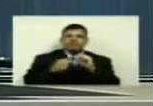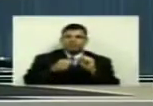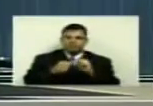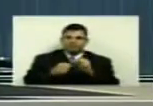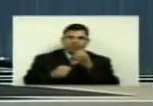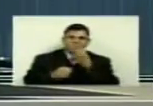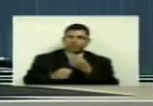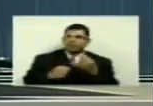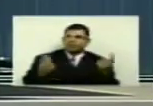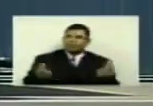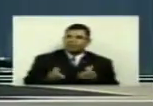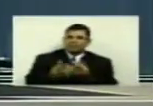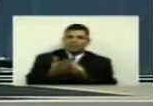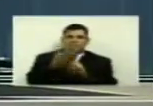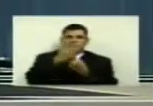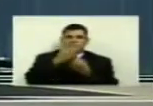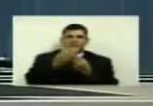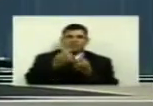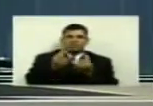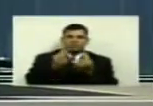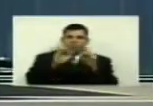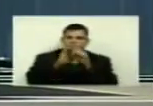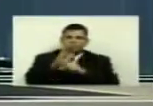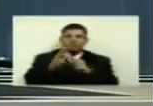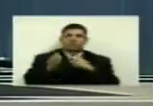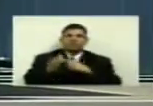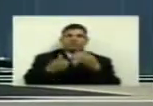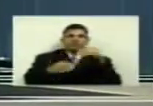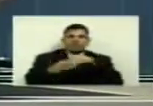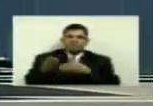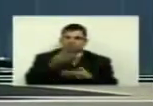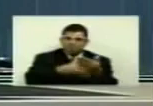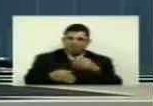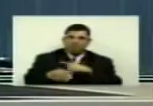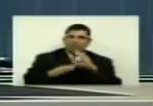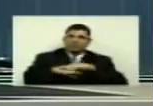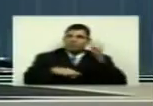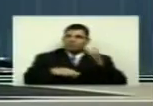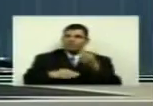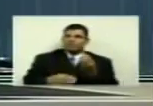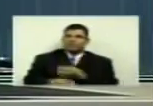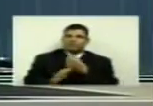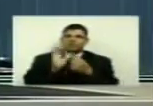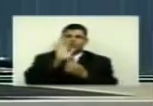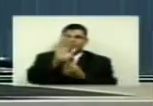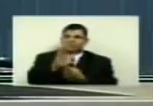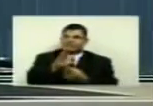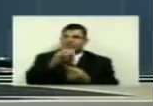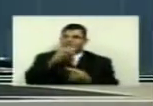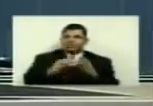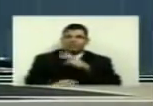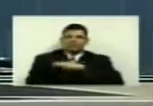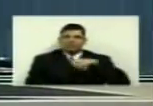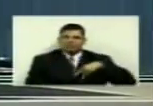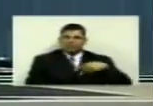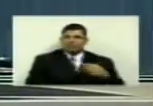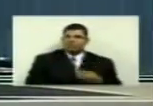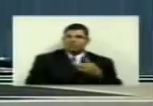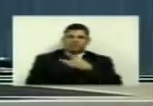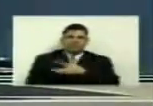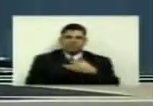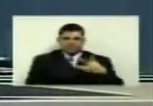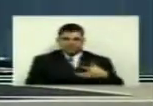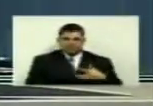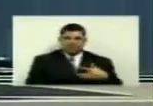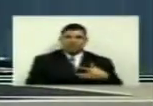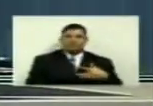fim. Economizar no poder legislativo que é meio para ter mais dinheiro na defensoria pública que é fim, na saúde